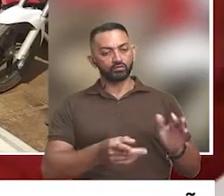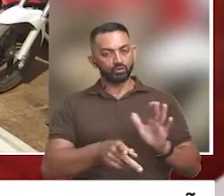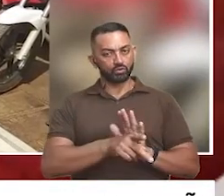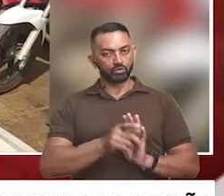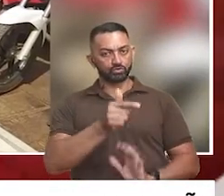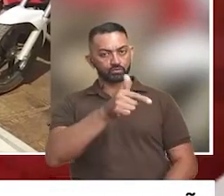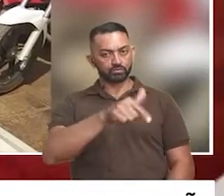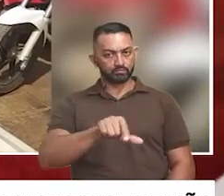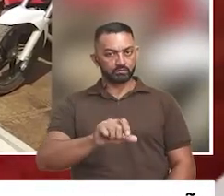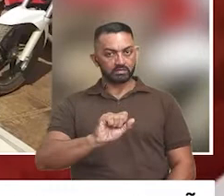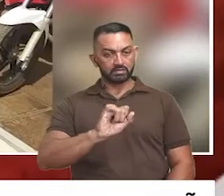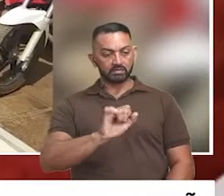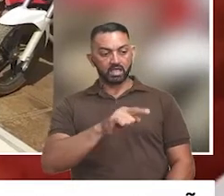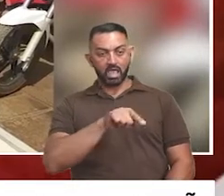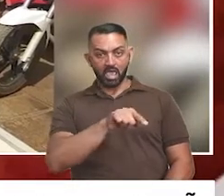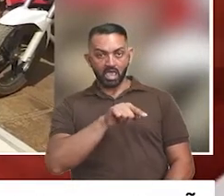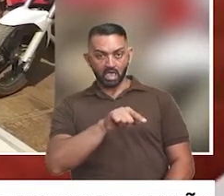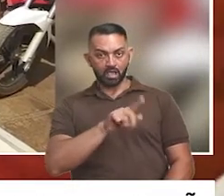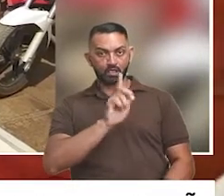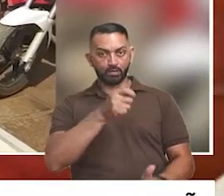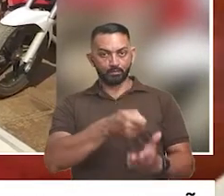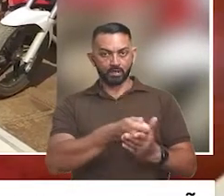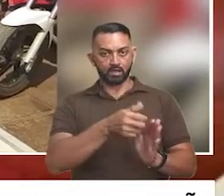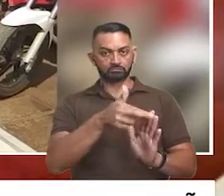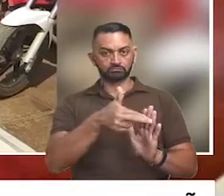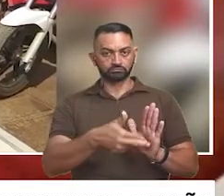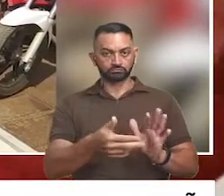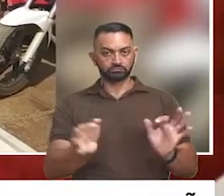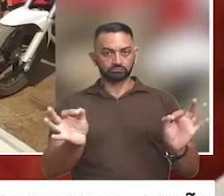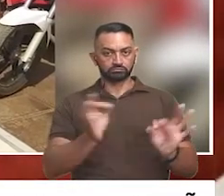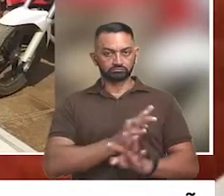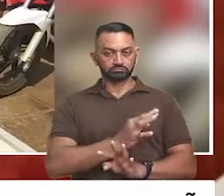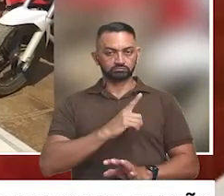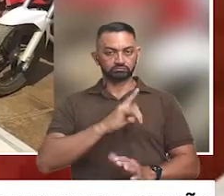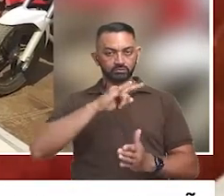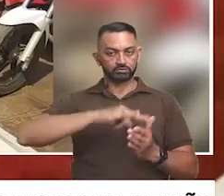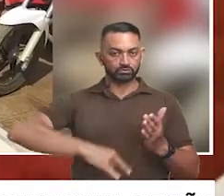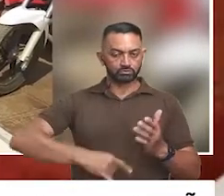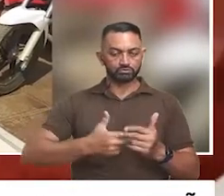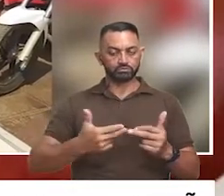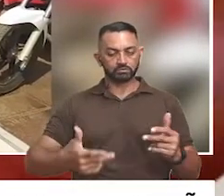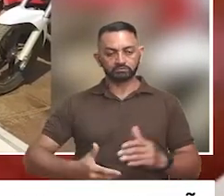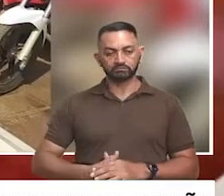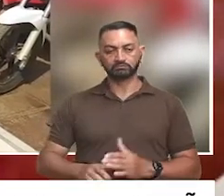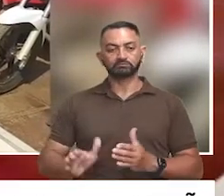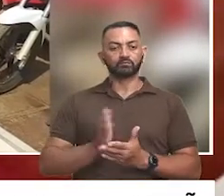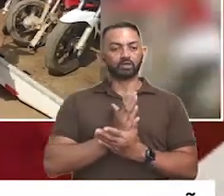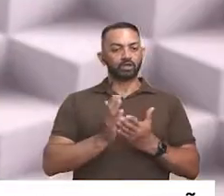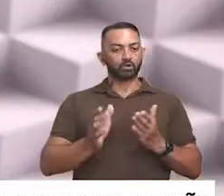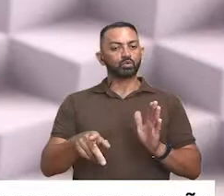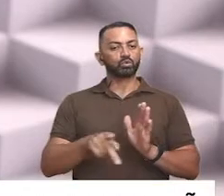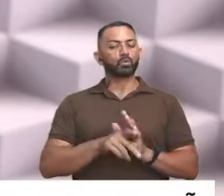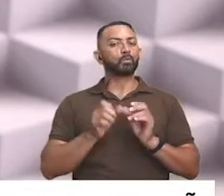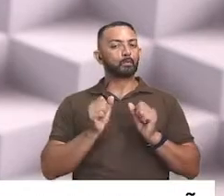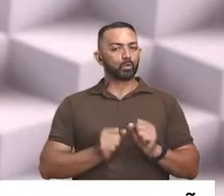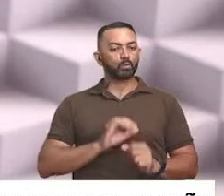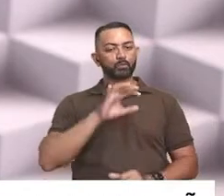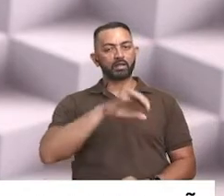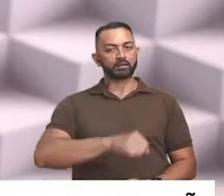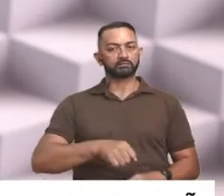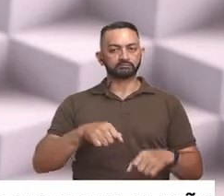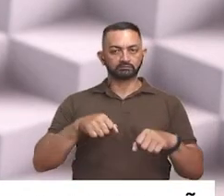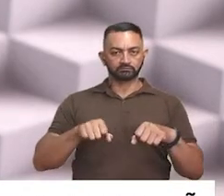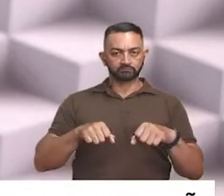ser devolvidas para os donos novamente caso eles Façam as regularizações que são necessárias viu então alguns desses bônus